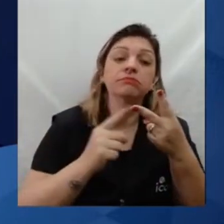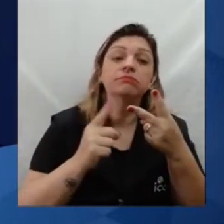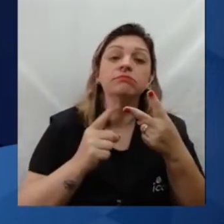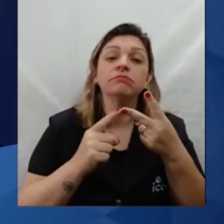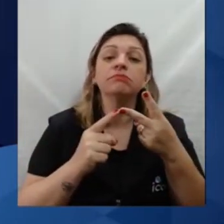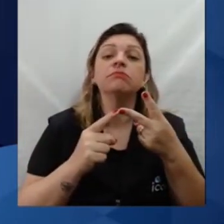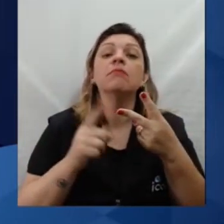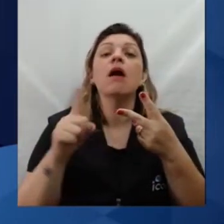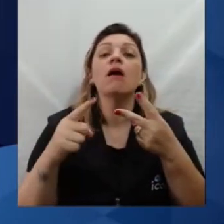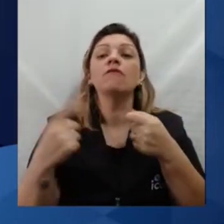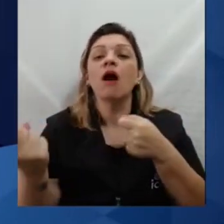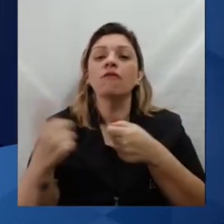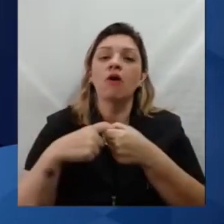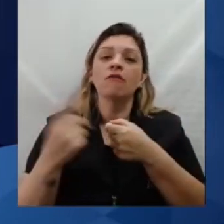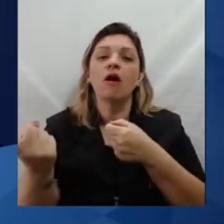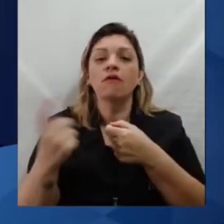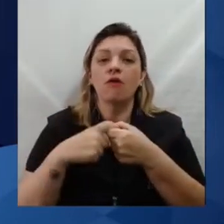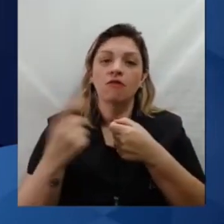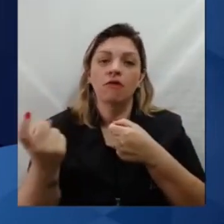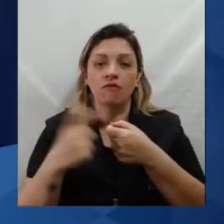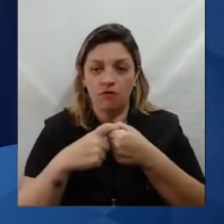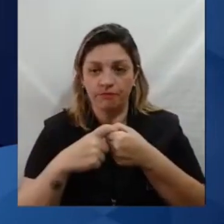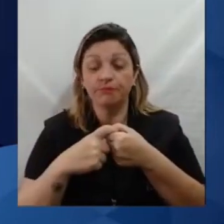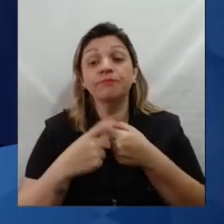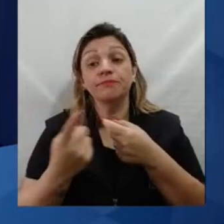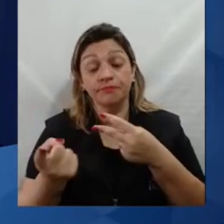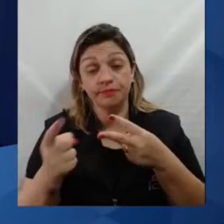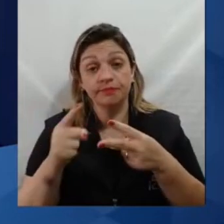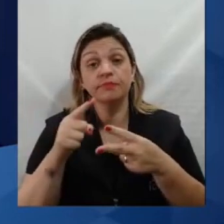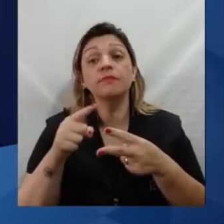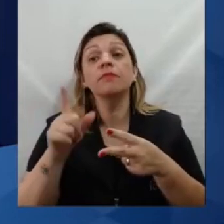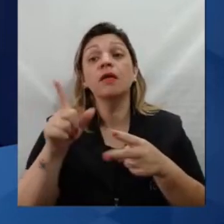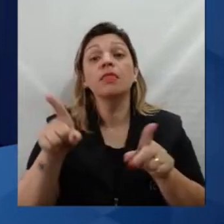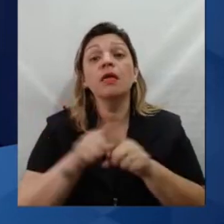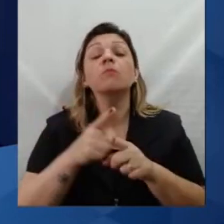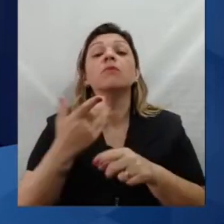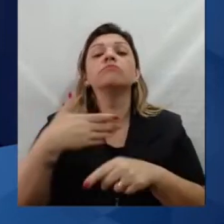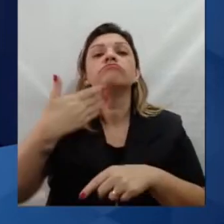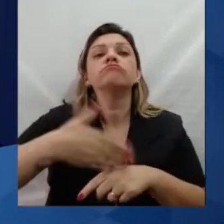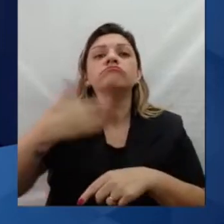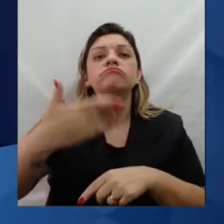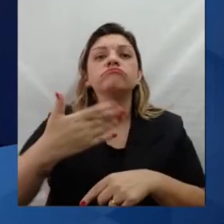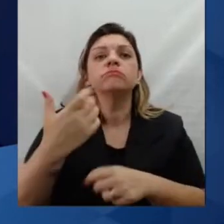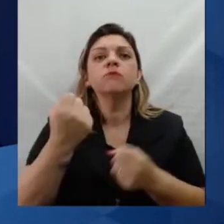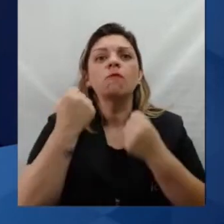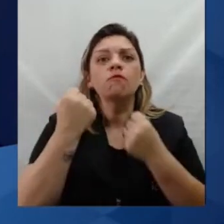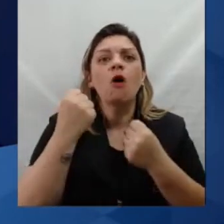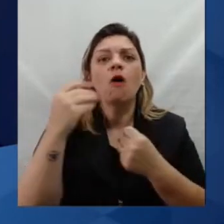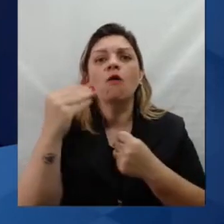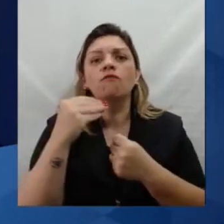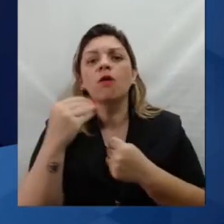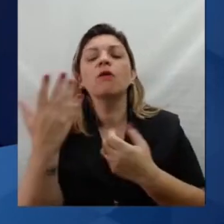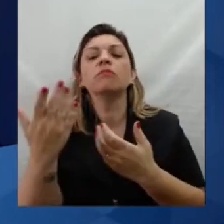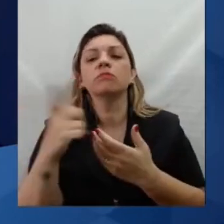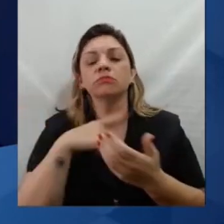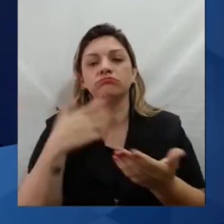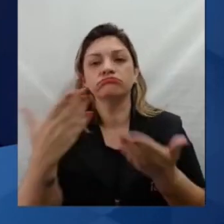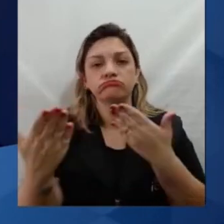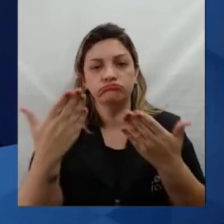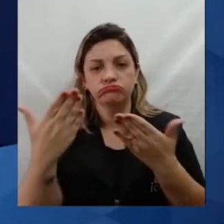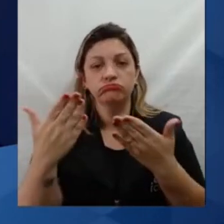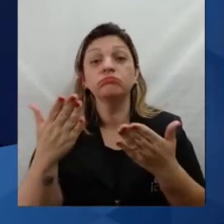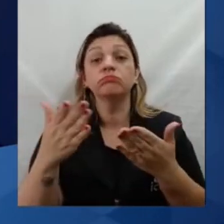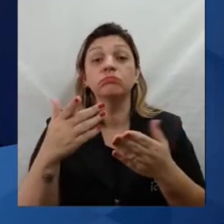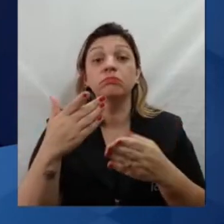que vai e volta. Além disso, ele vai avaliar a frequência e a intensidade dessa dor nas repercussões do sono, do